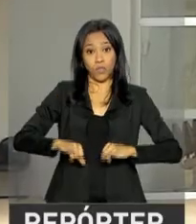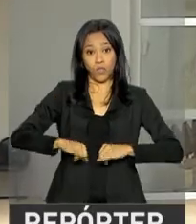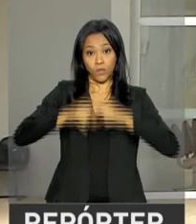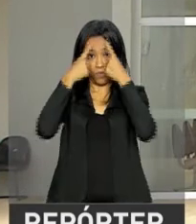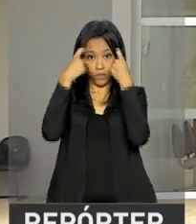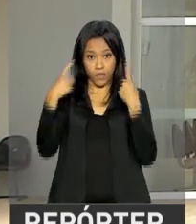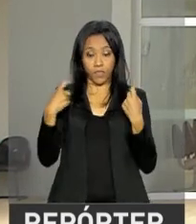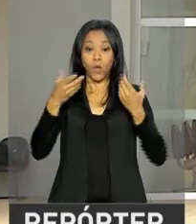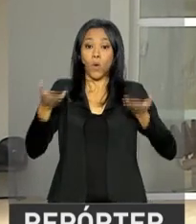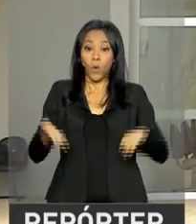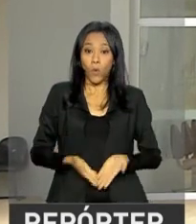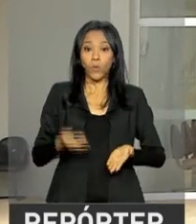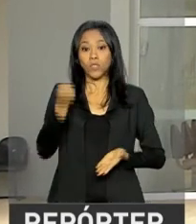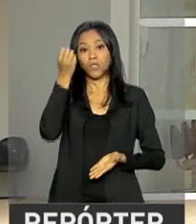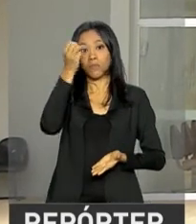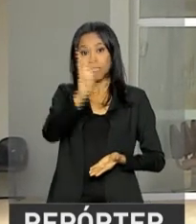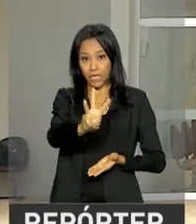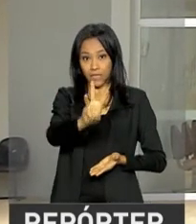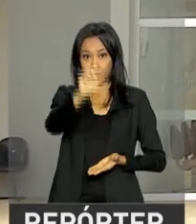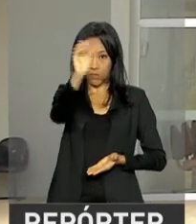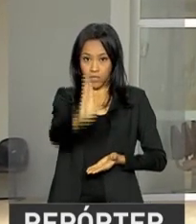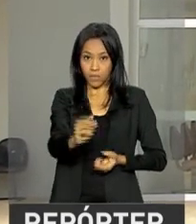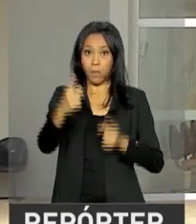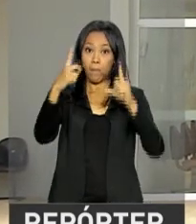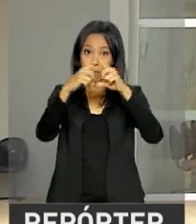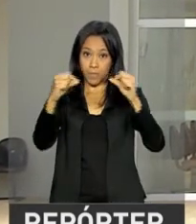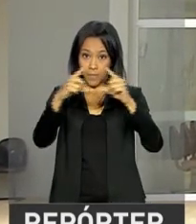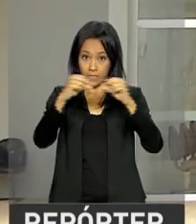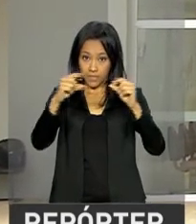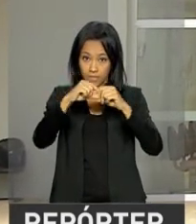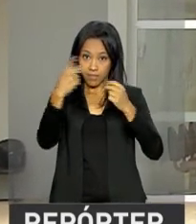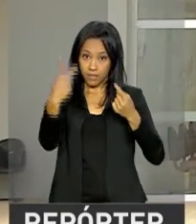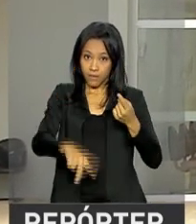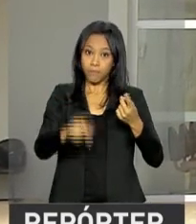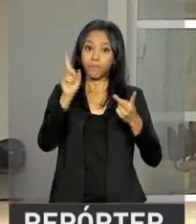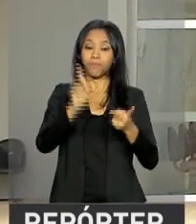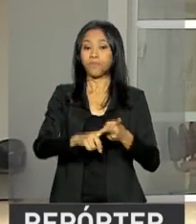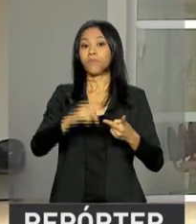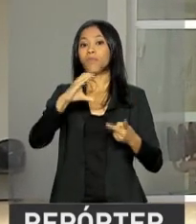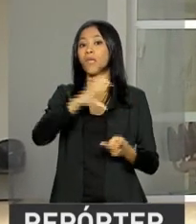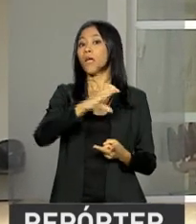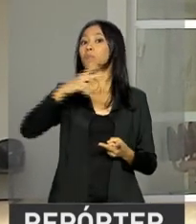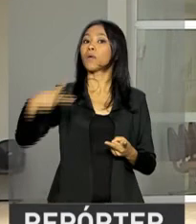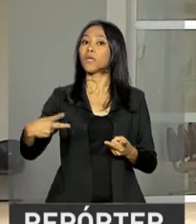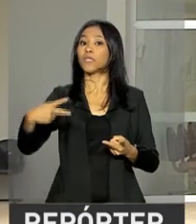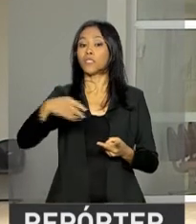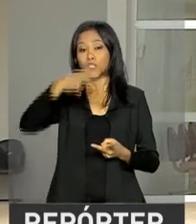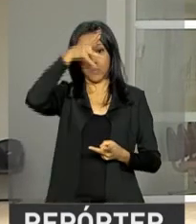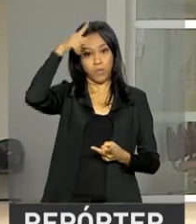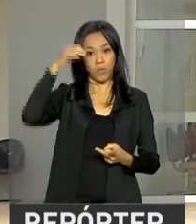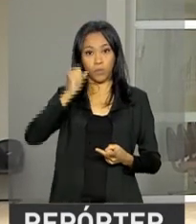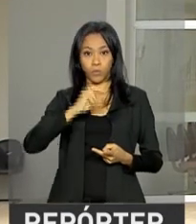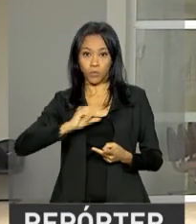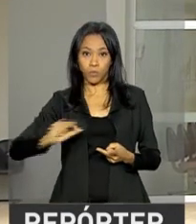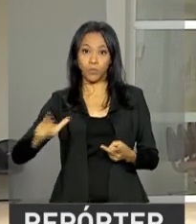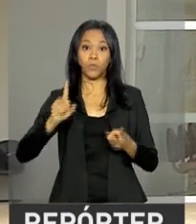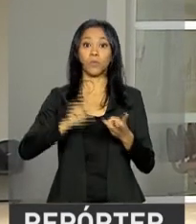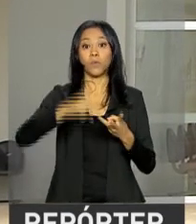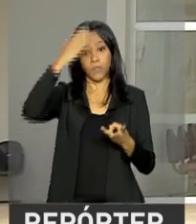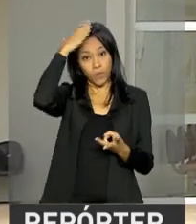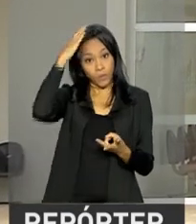hoje são três no brasil brasília no distrito federal campo grande no mato grosso do sul e curitiba